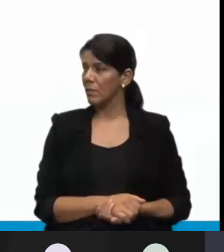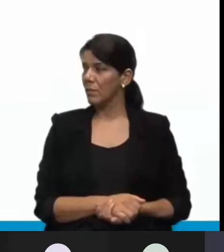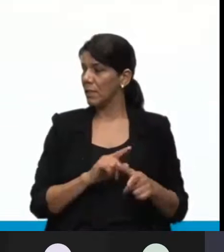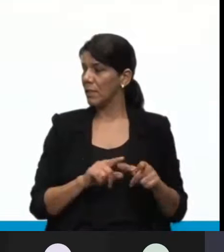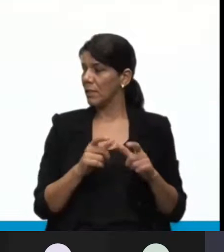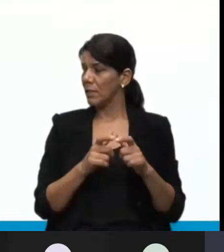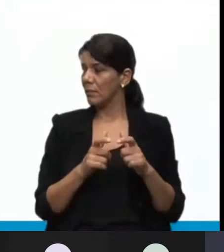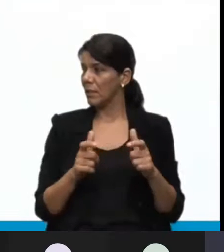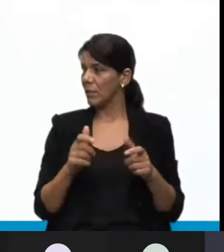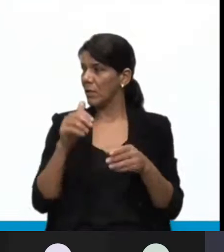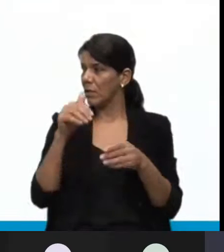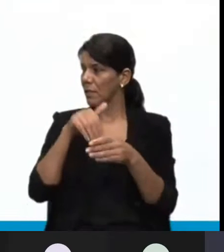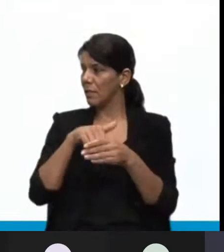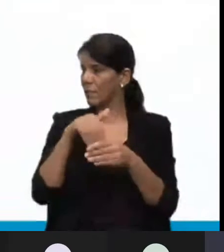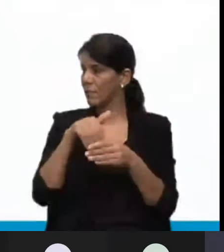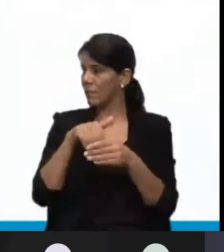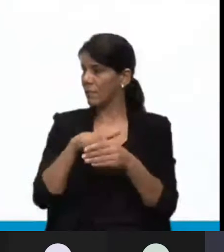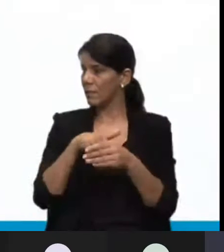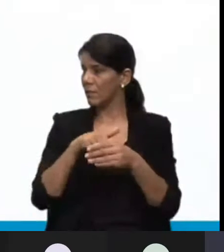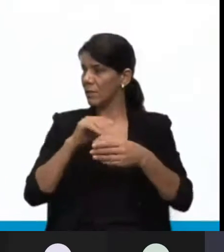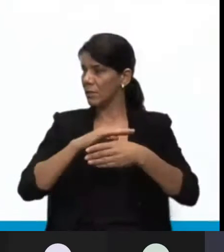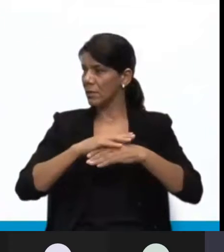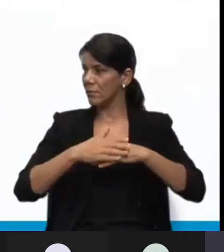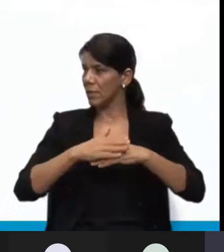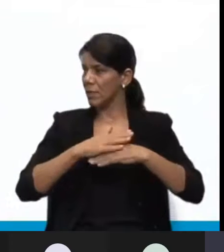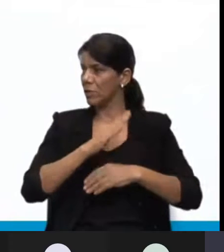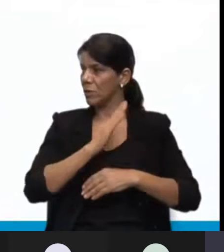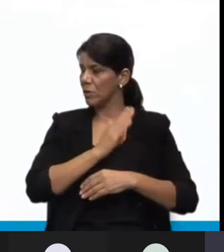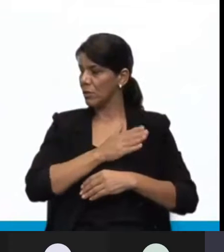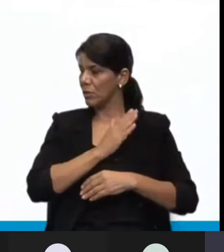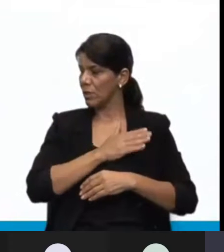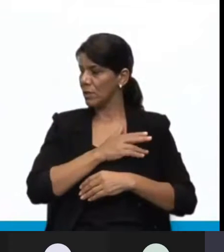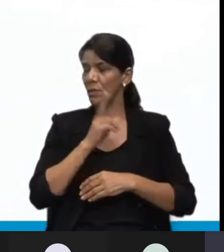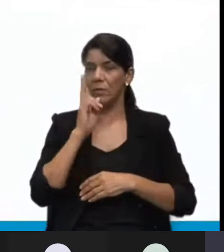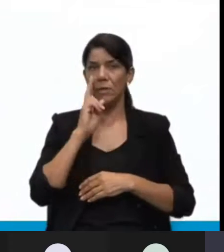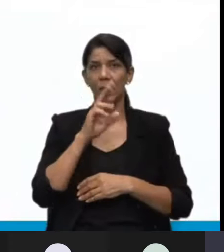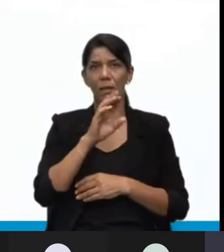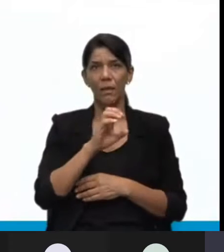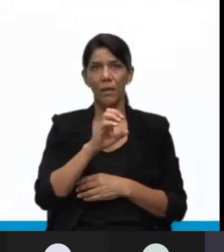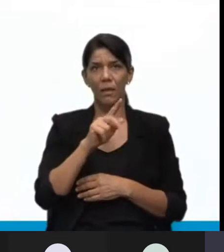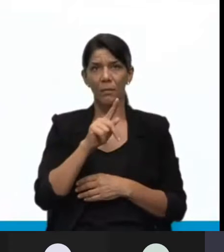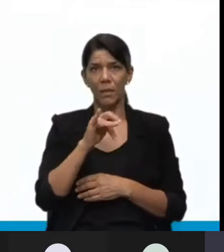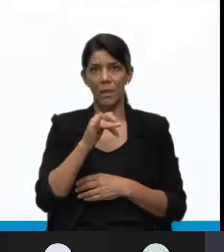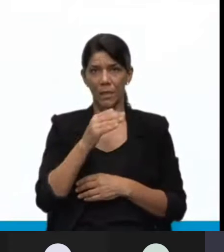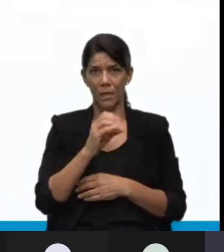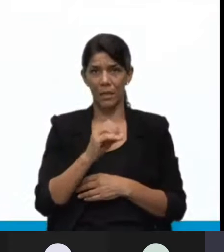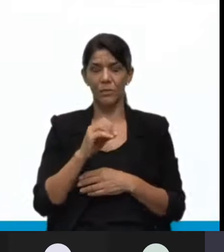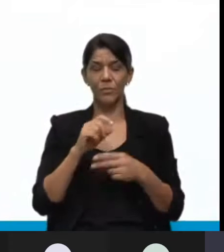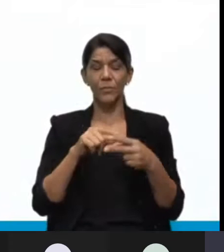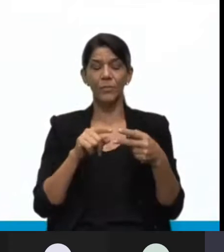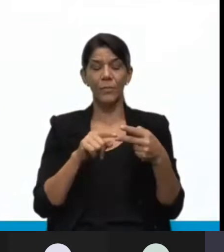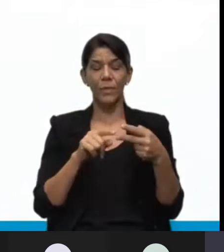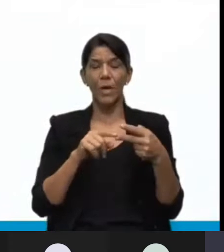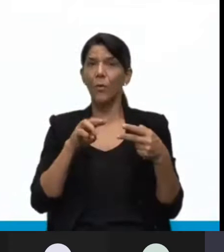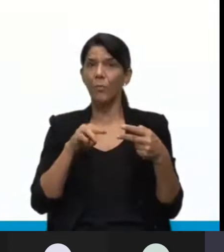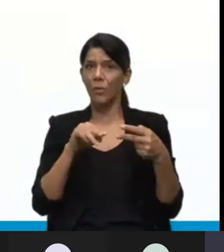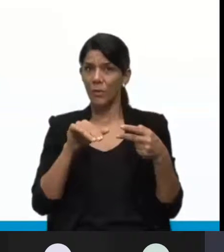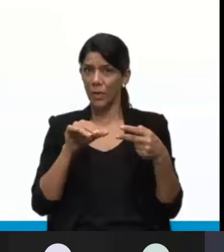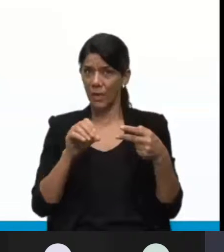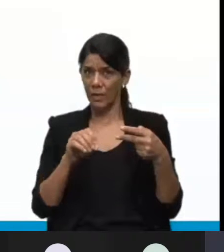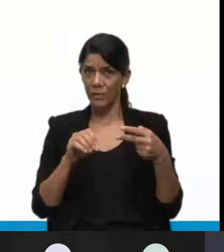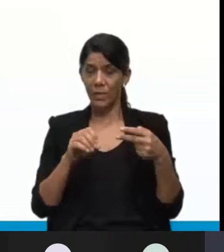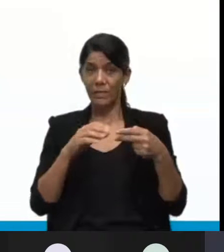continuando aí, né, entrando, né, aí nessa parede, né, do coração. Então, nós vimos lá o epicárdio, o miocárdio. Aqui,